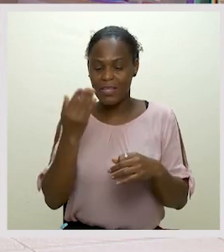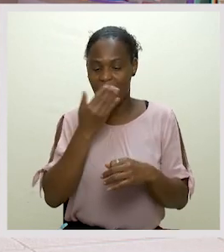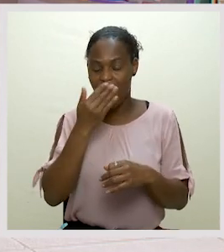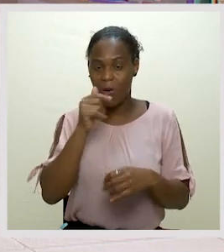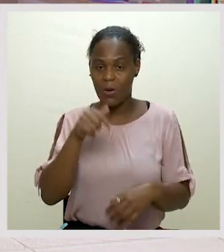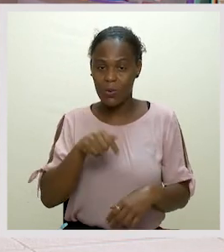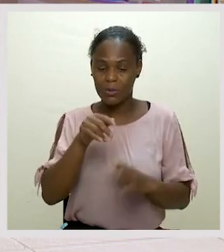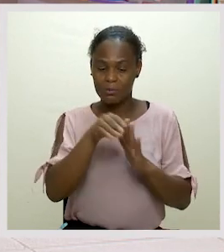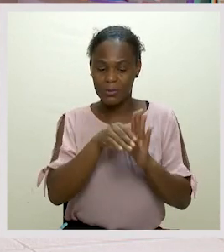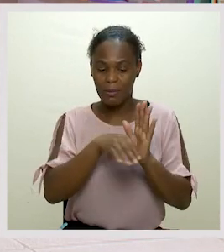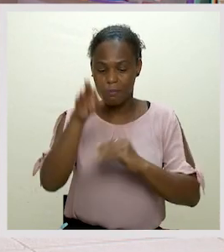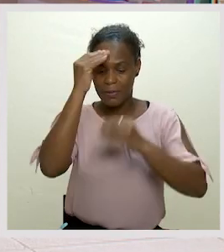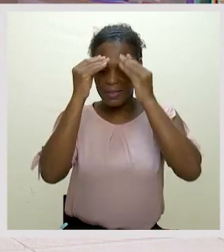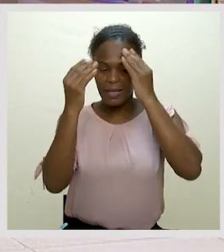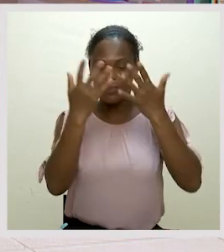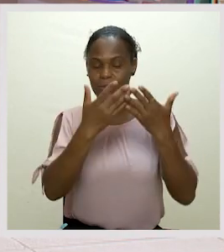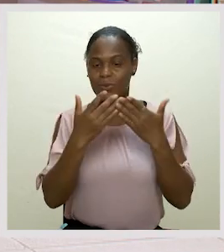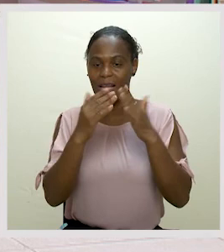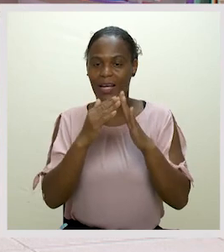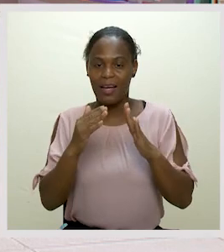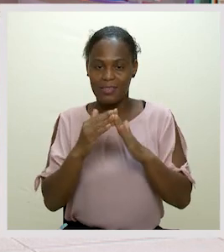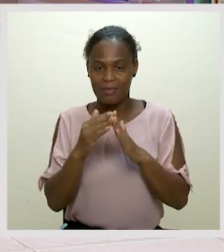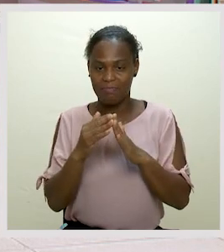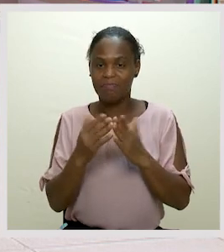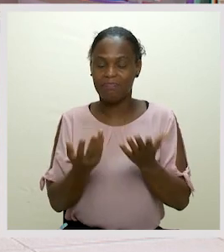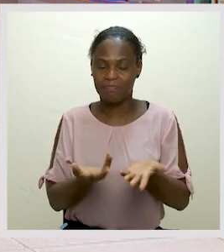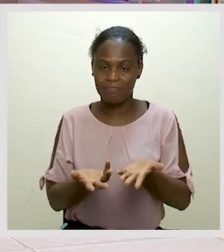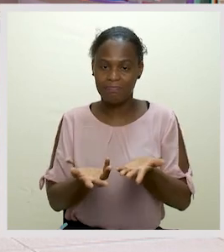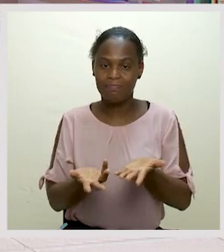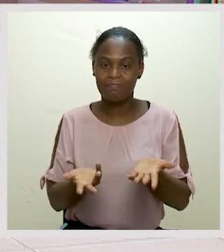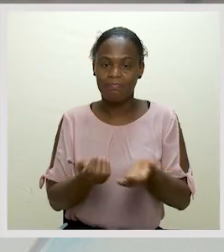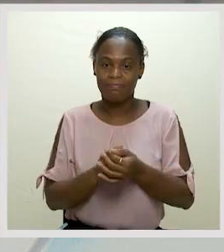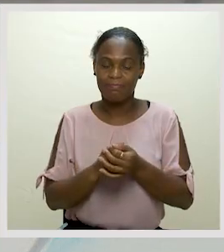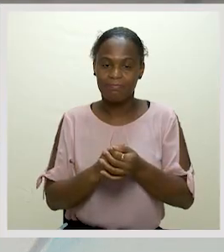da nossa aula de hoje no programa Aprender a Estudar em Casa.